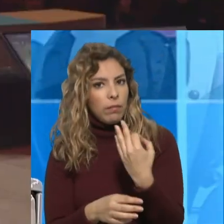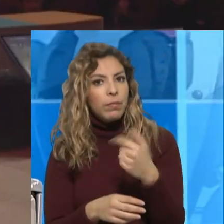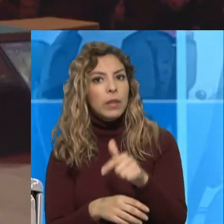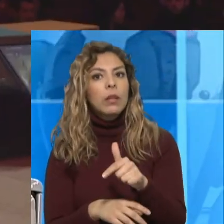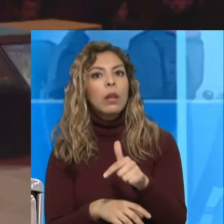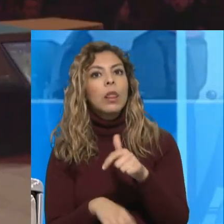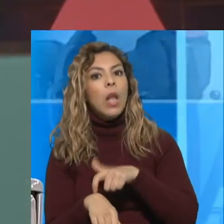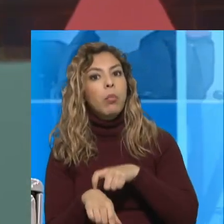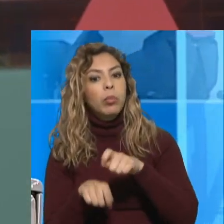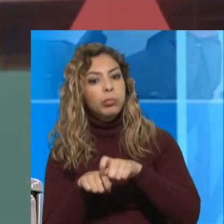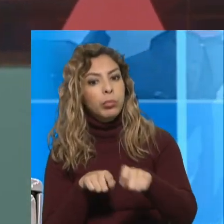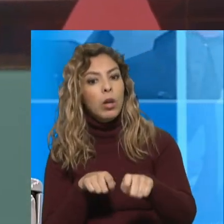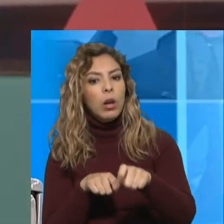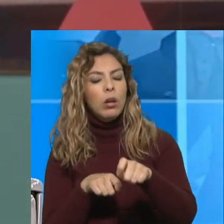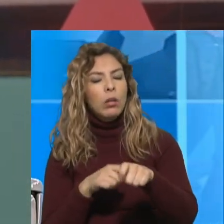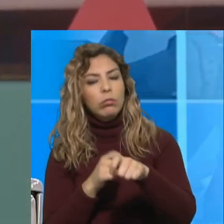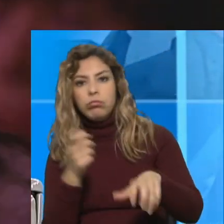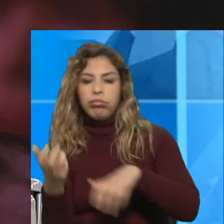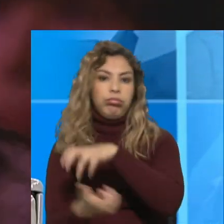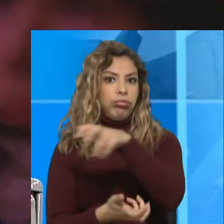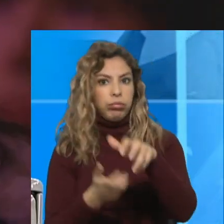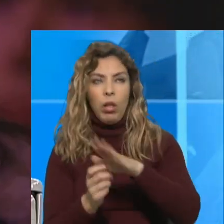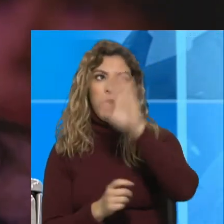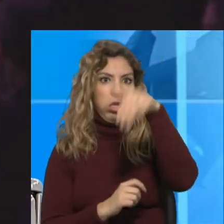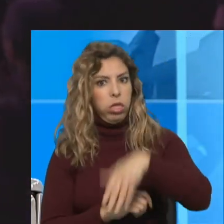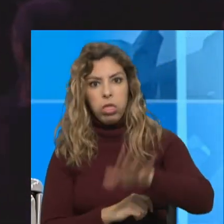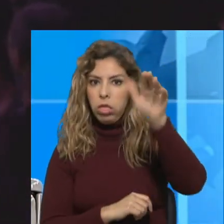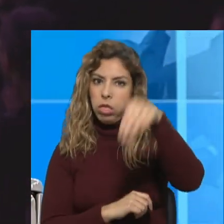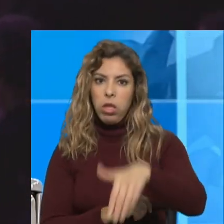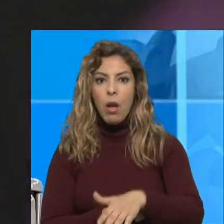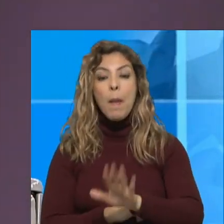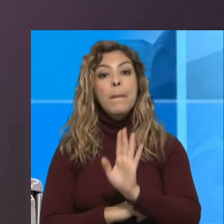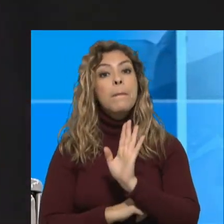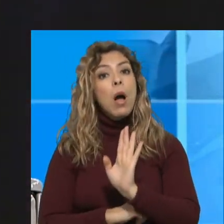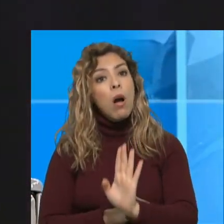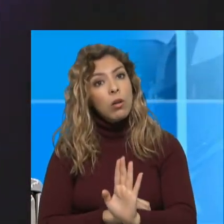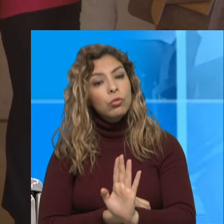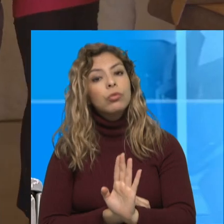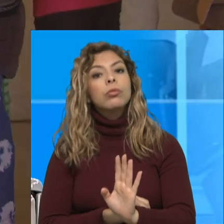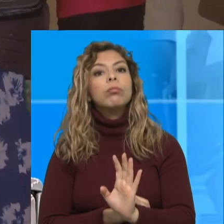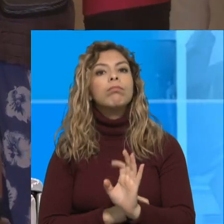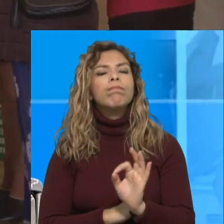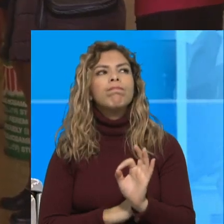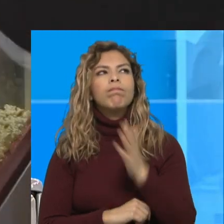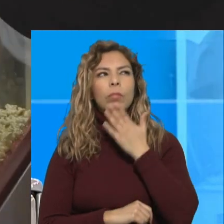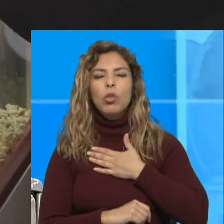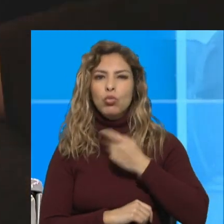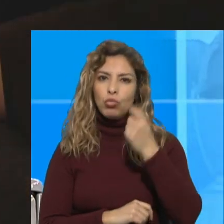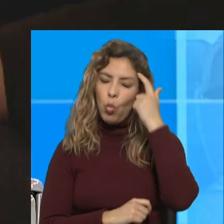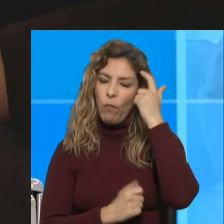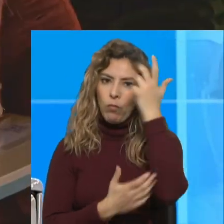tempos também conturbados que temos vivido, temos dito que de facto faz-nos alguma confusão